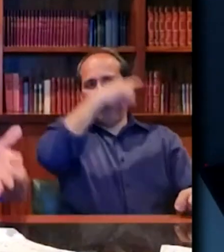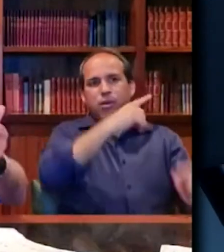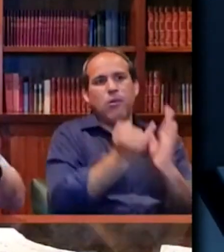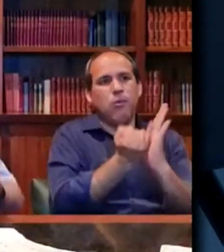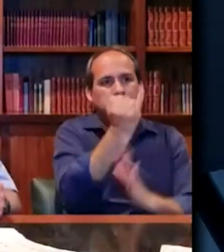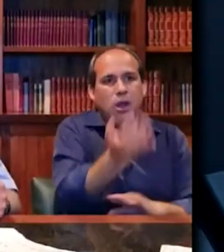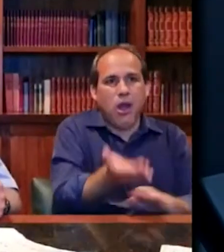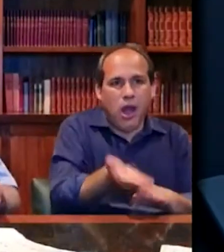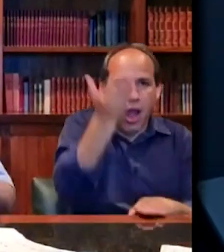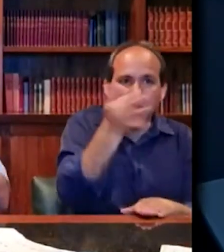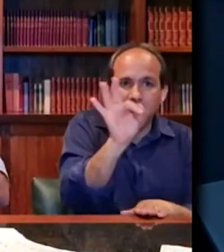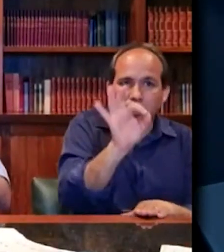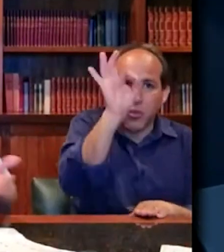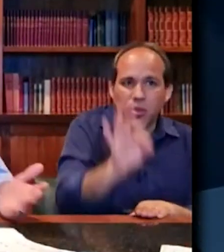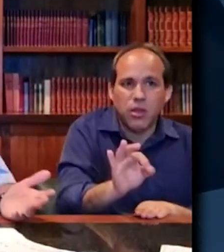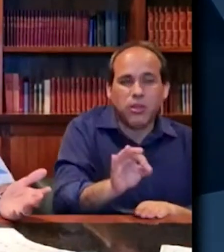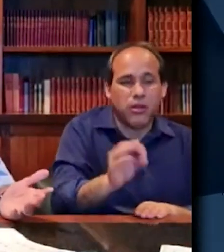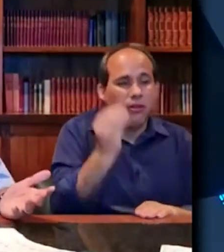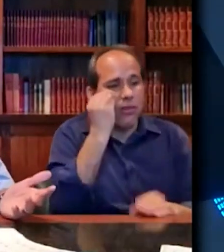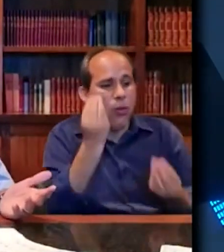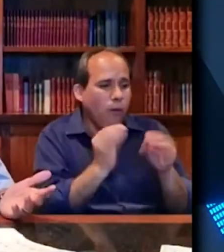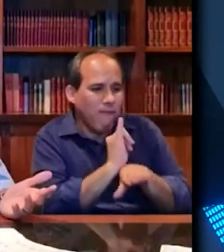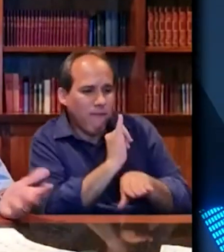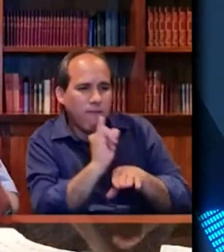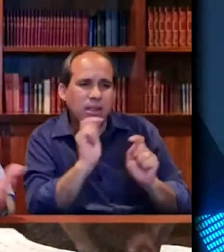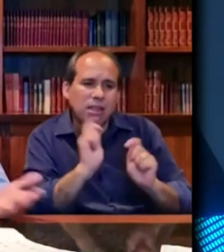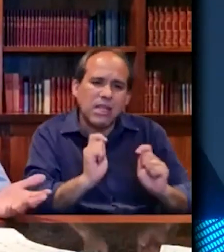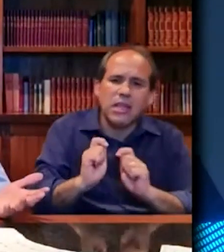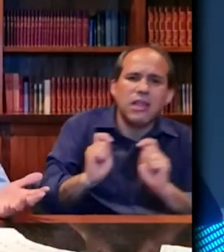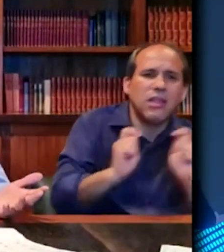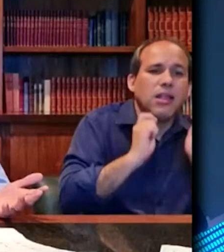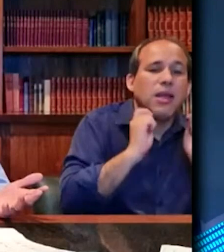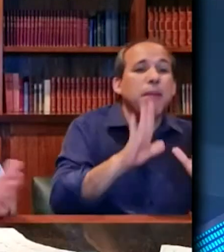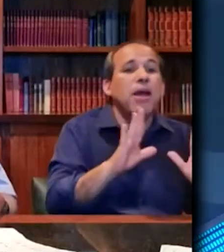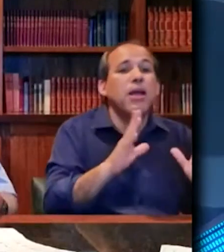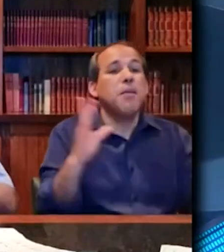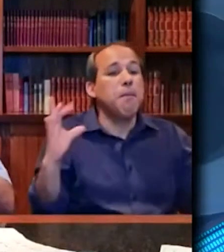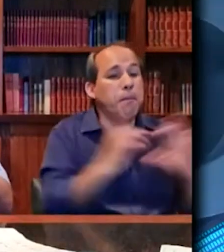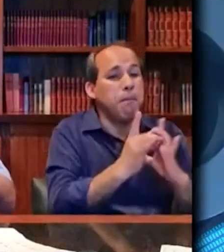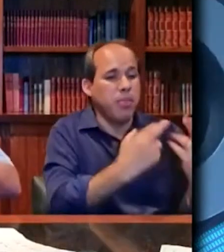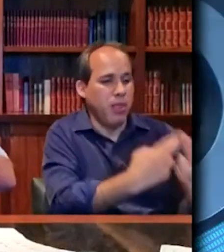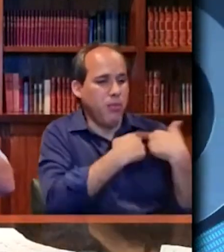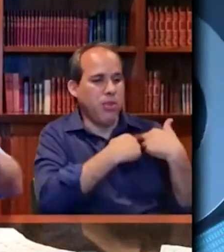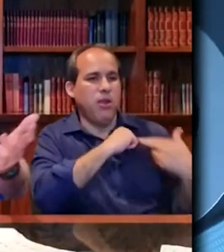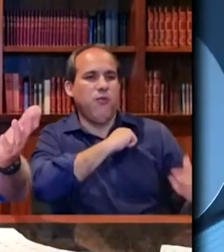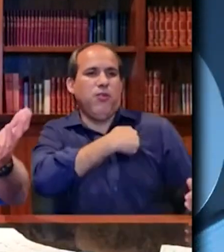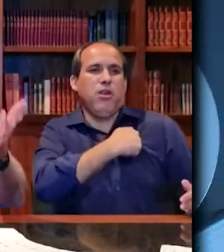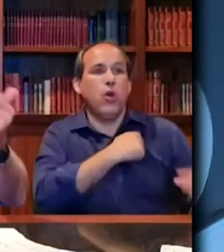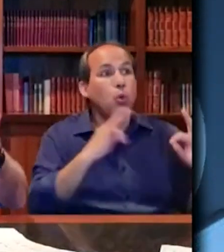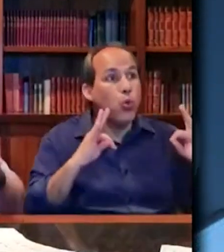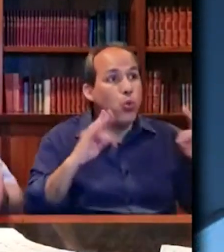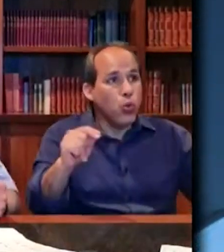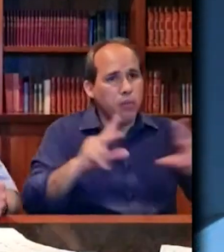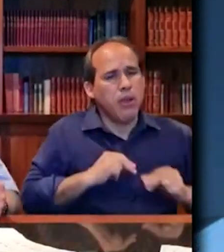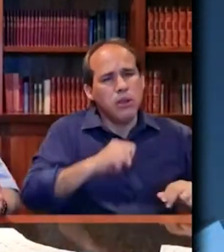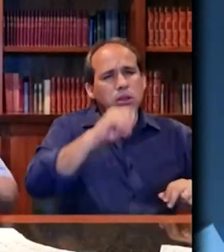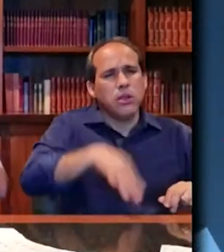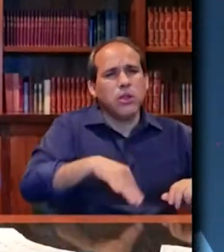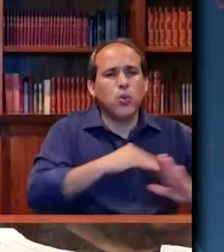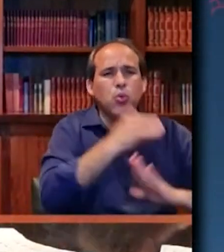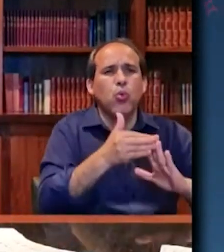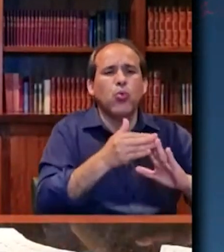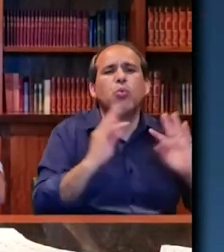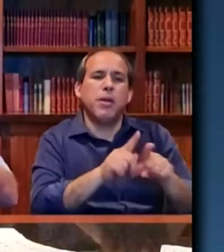qualitativas diariamente. Então, quando ele sabia o que o povo queria ouvir, vinha aquele assessor dele, o Gilberto, não me lembro o nome,